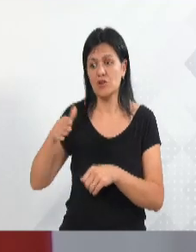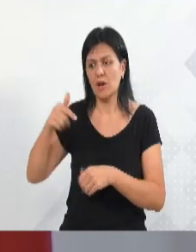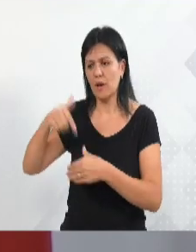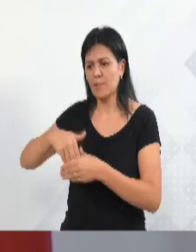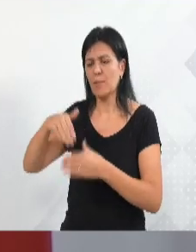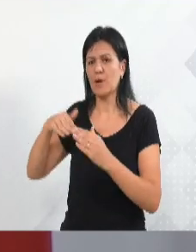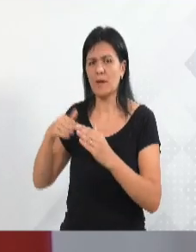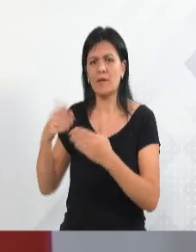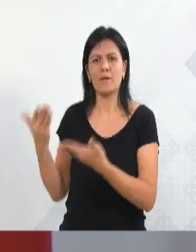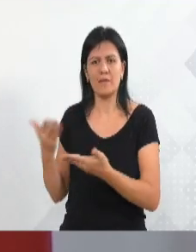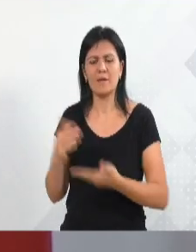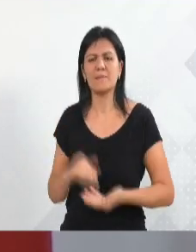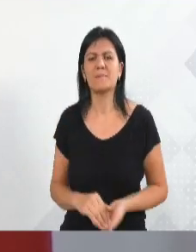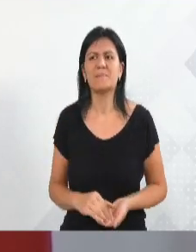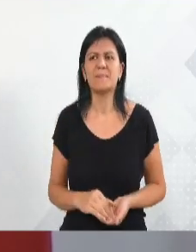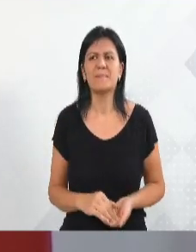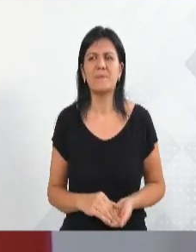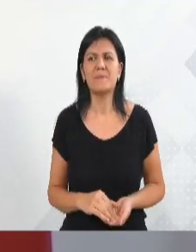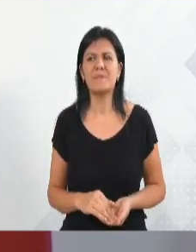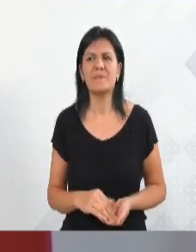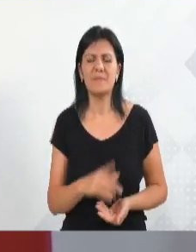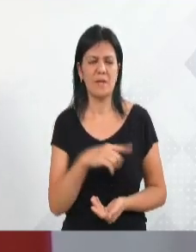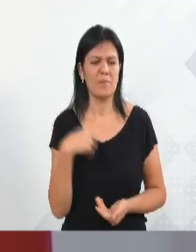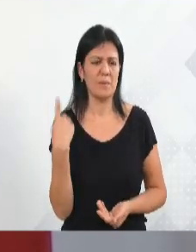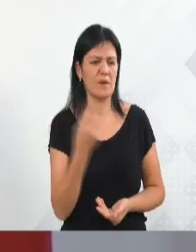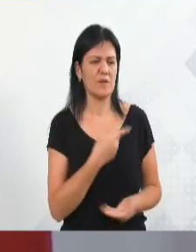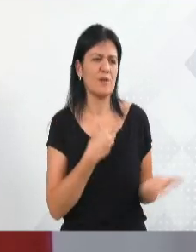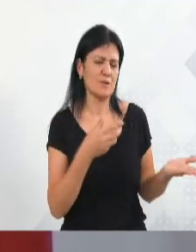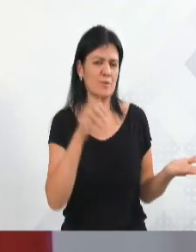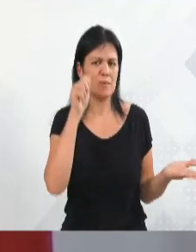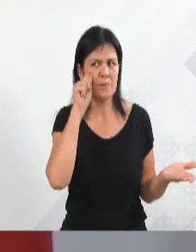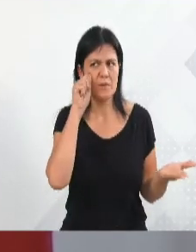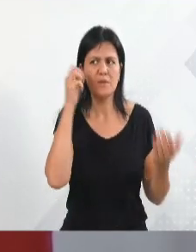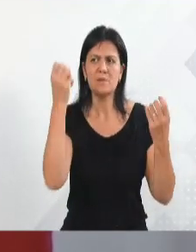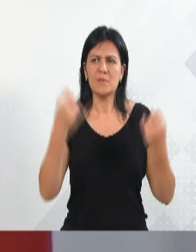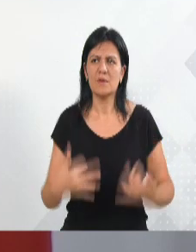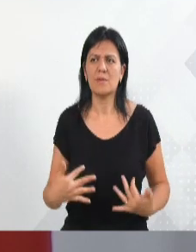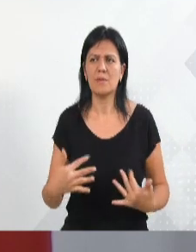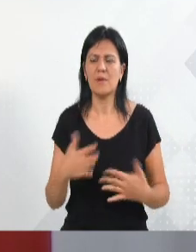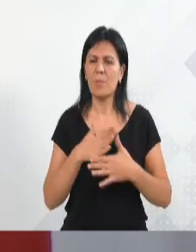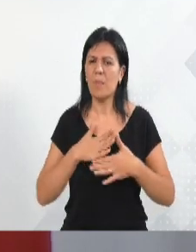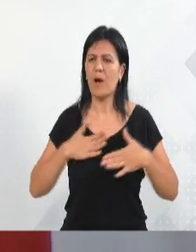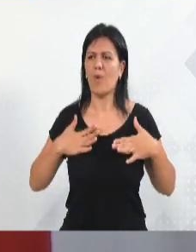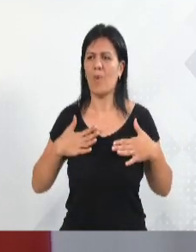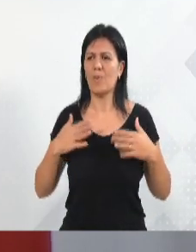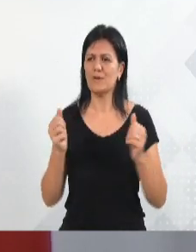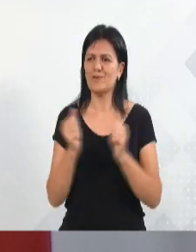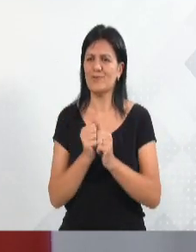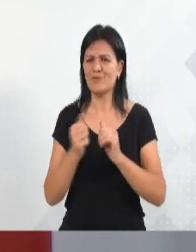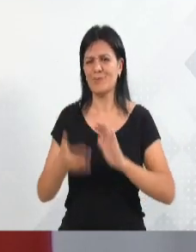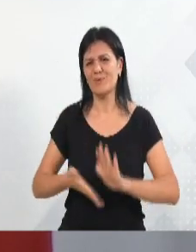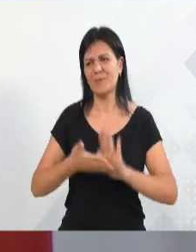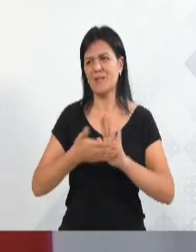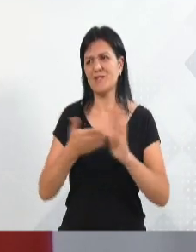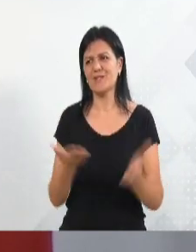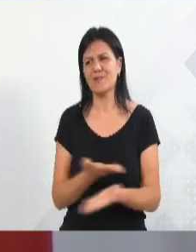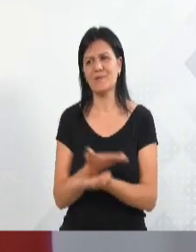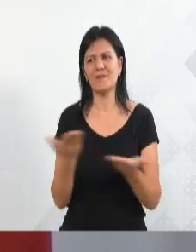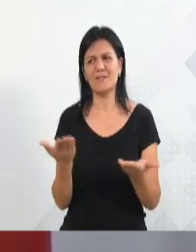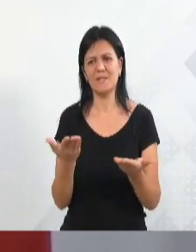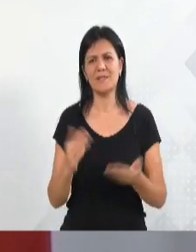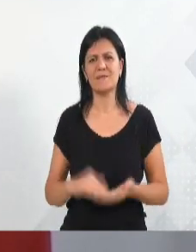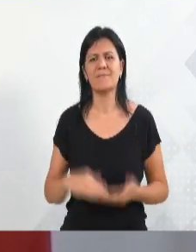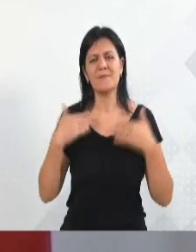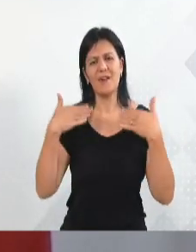é curioso. Então, para nós, como o presidente Almir Vieira falou, é uma honra estar aqui hoje homenageando vocês, na frente